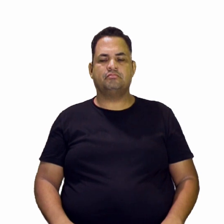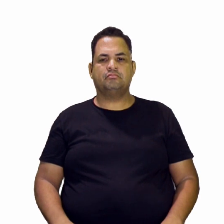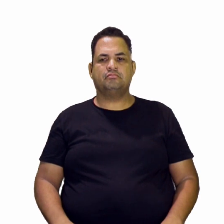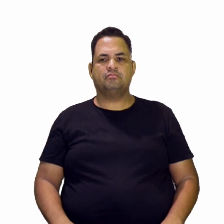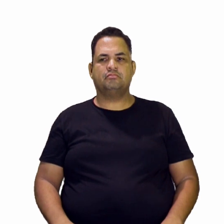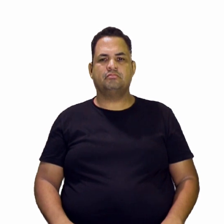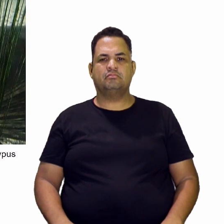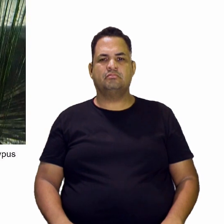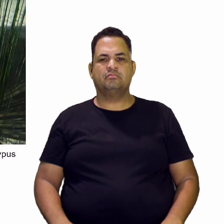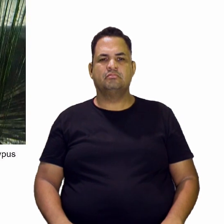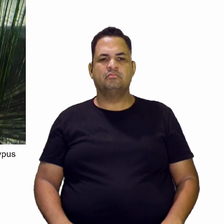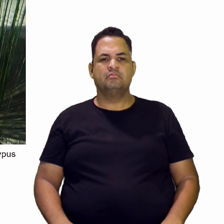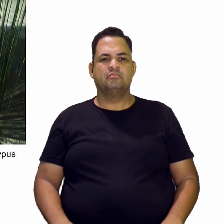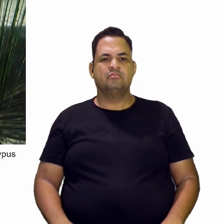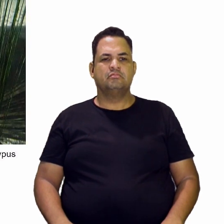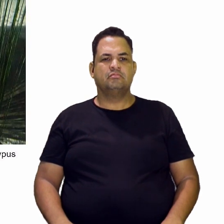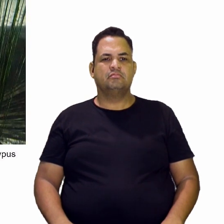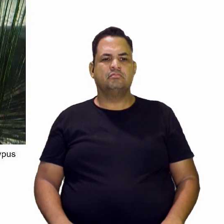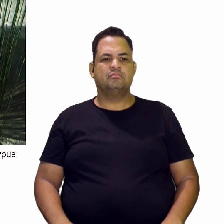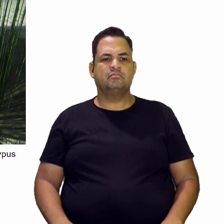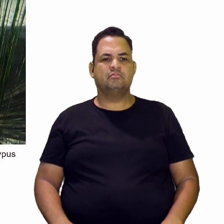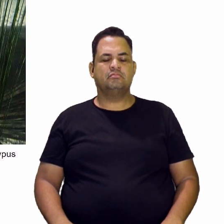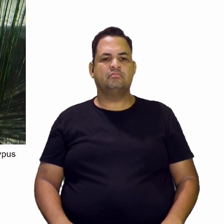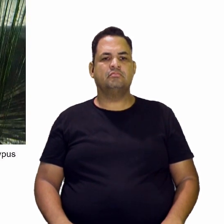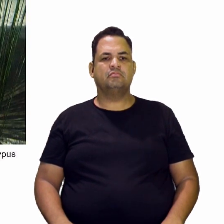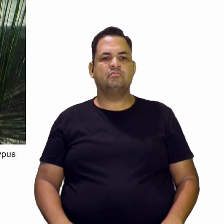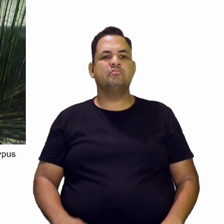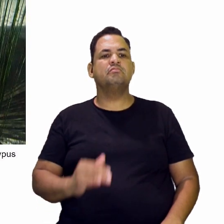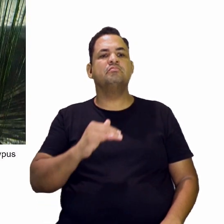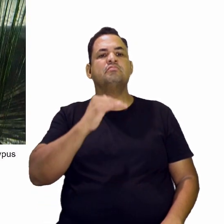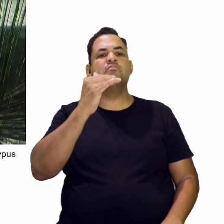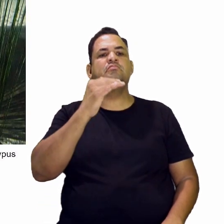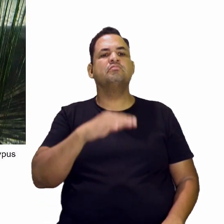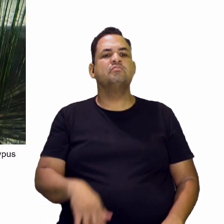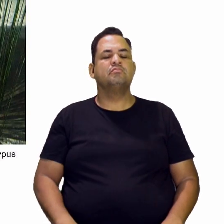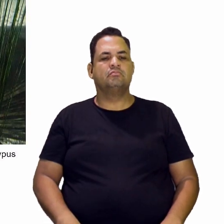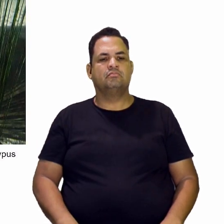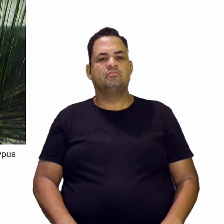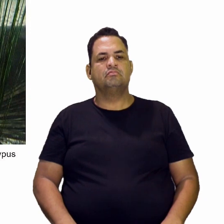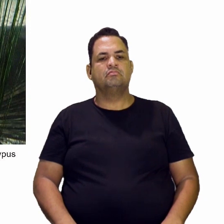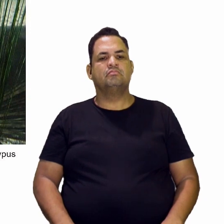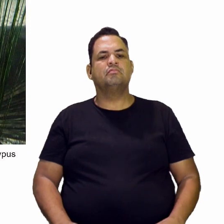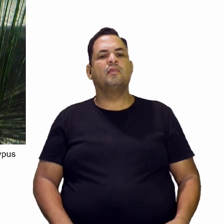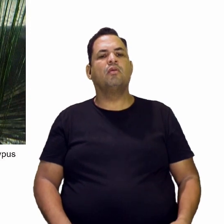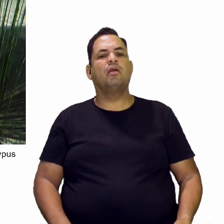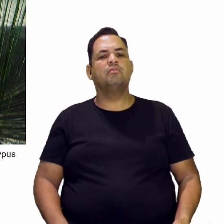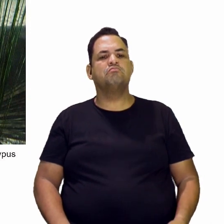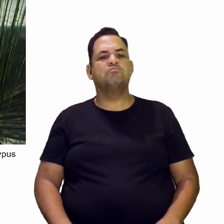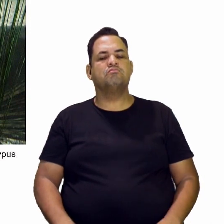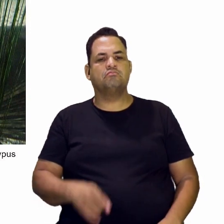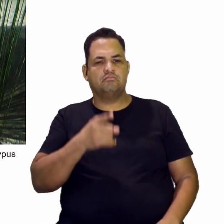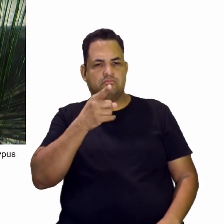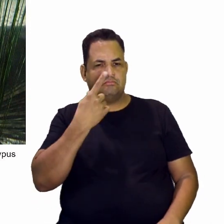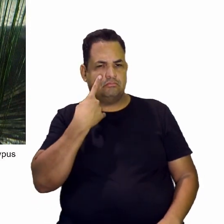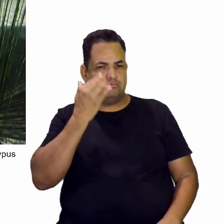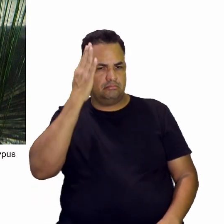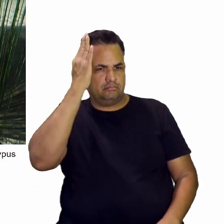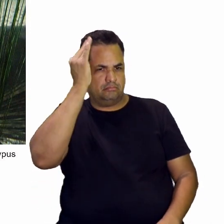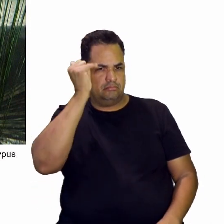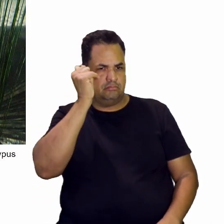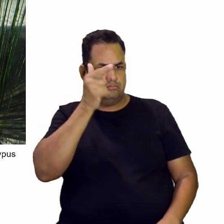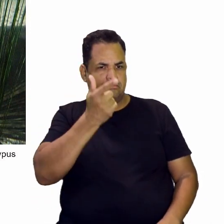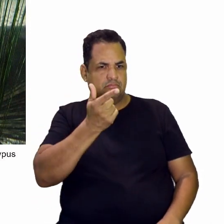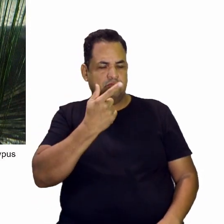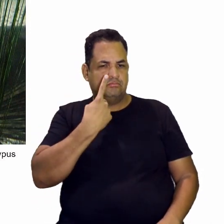algum aqui para vocês, tá? Ó, esse aqui de cima você sabe qual é, né? Sabe qual é? Eu vou te